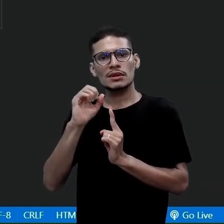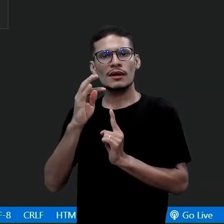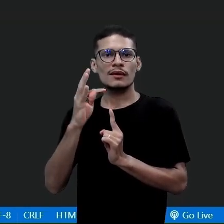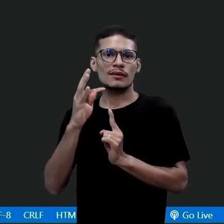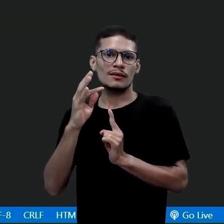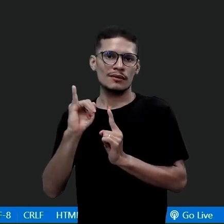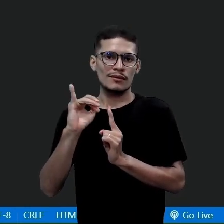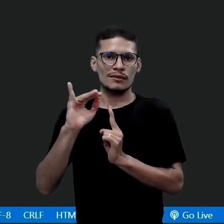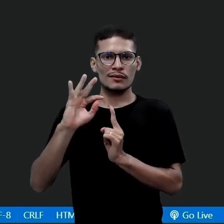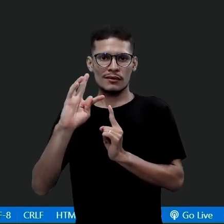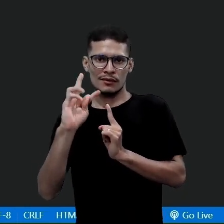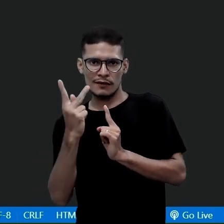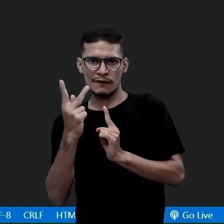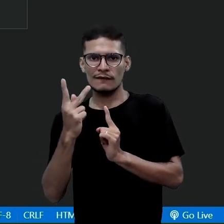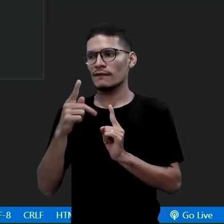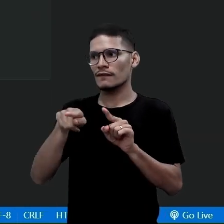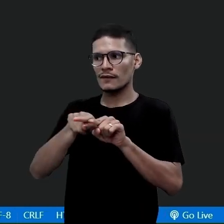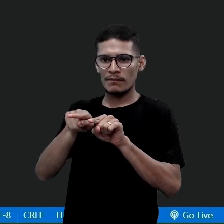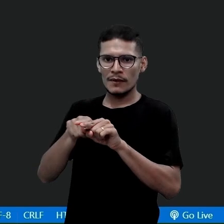This.nome igual a nome.